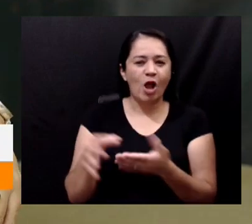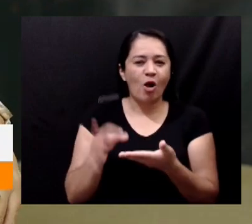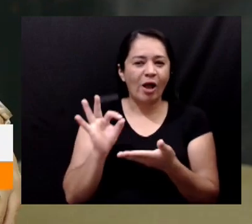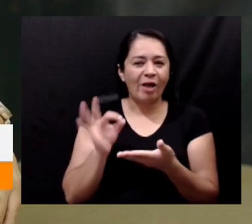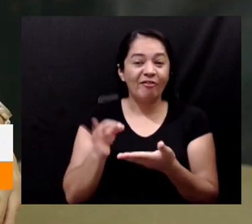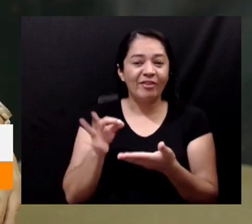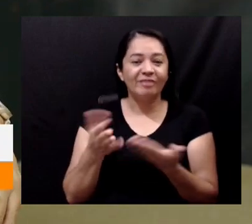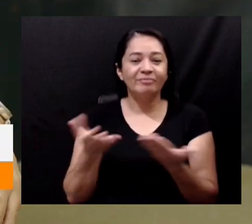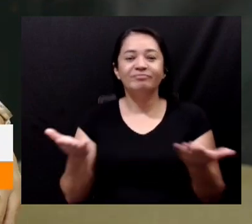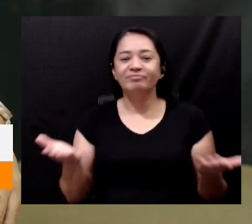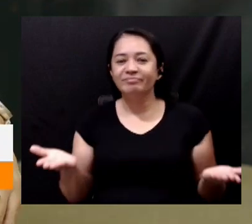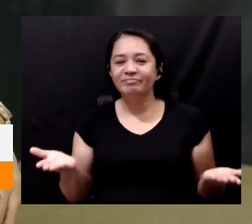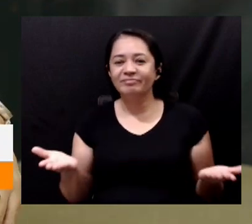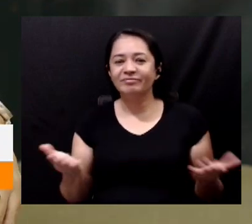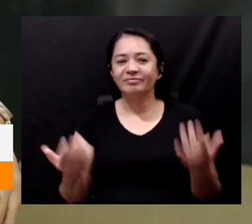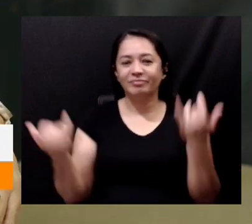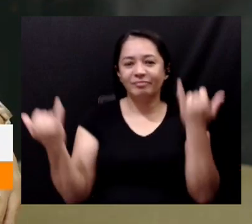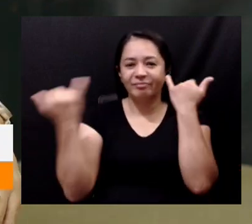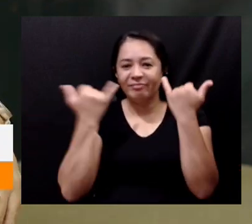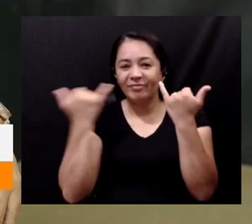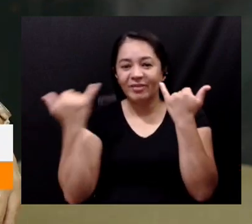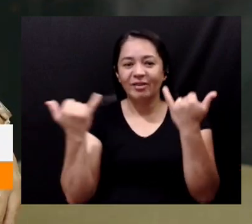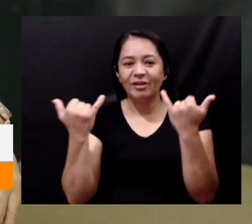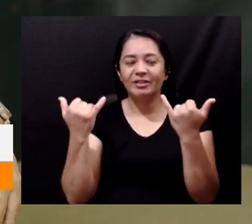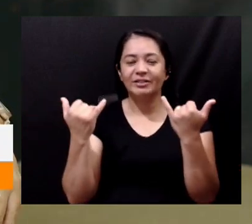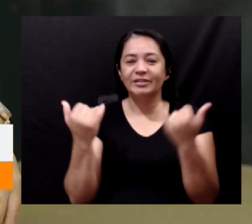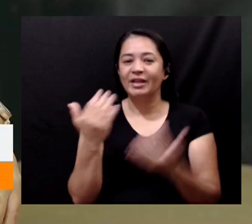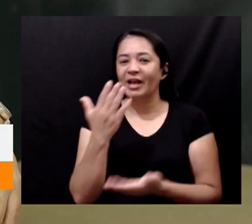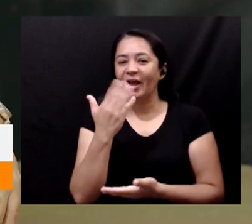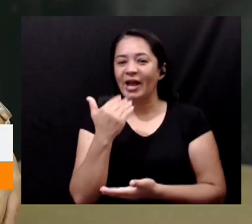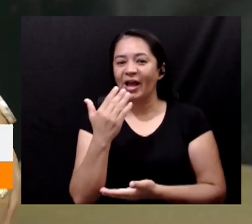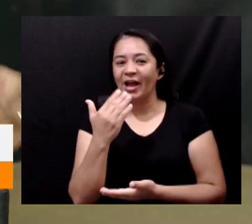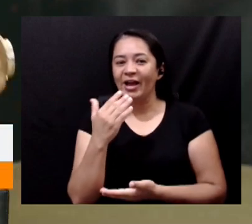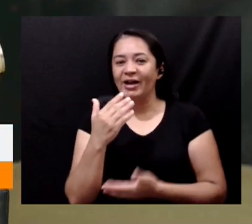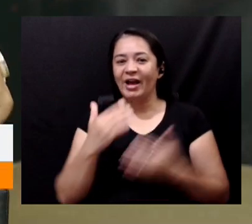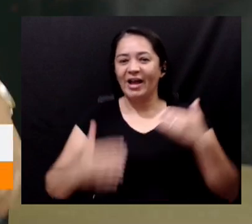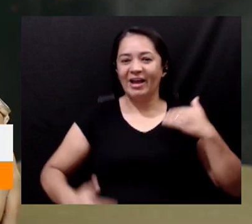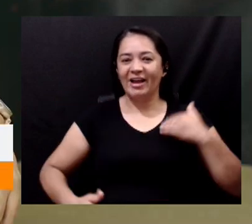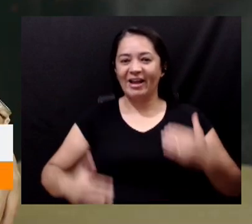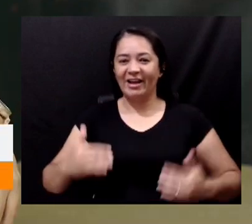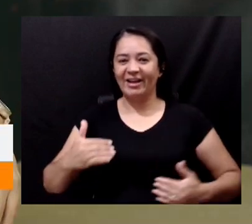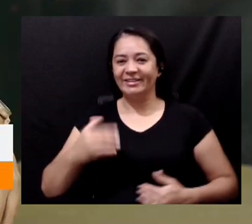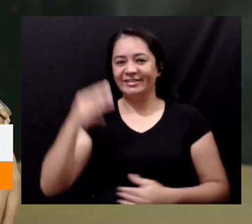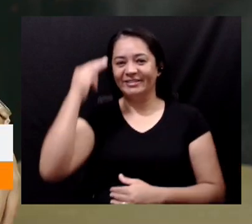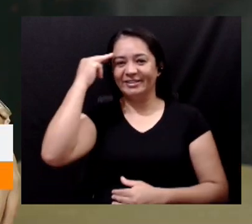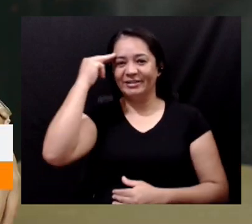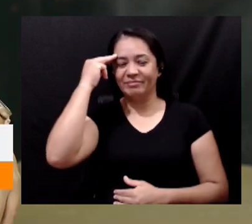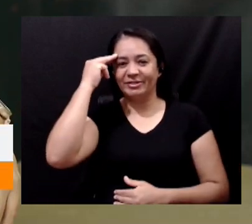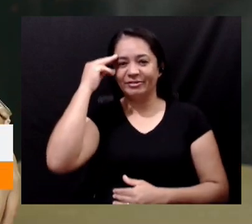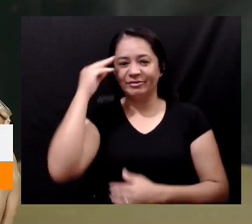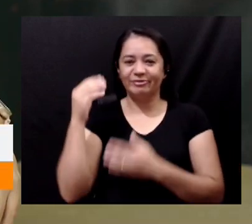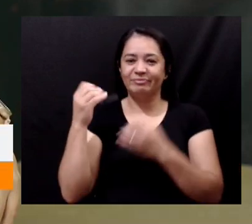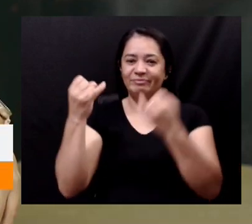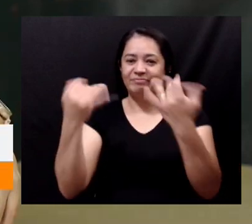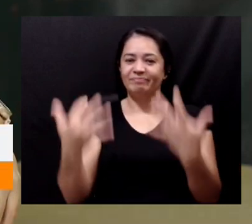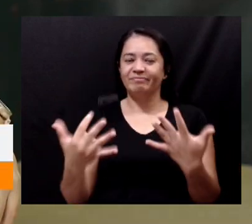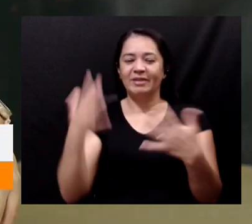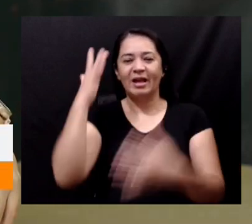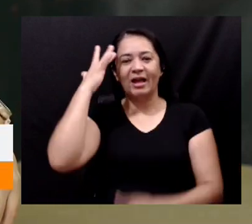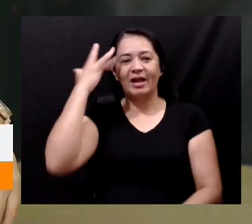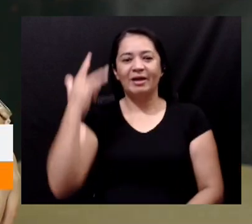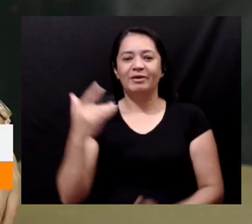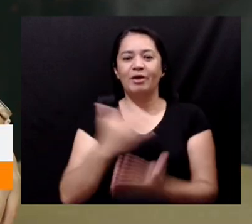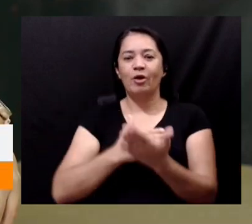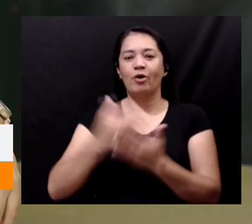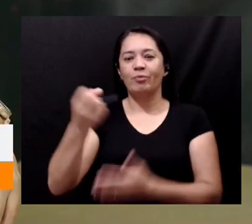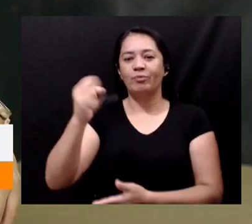a informação que alimenta aí o corpo e a mente, nós vamos trazer para você amanhã, a partir das 8 da manhã,